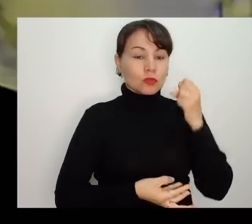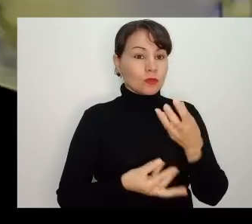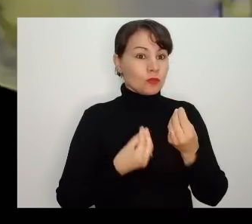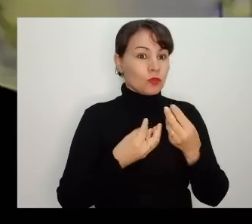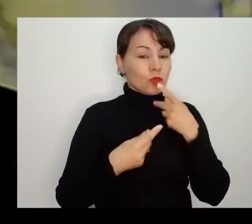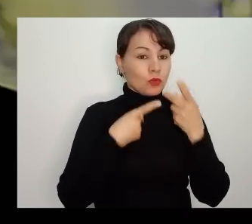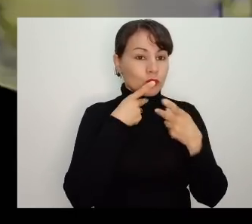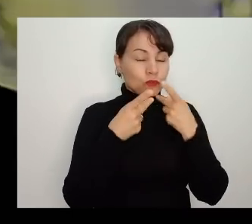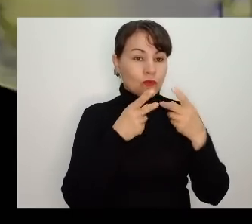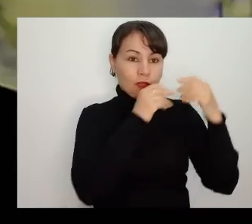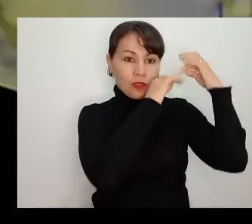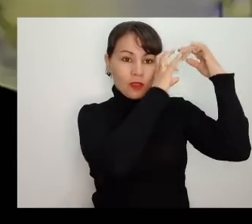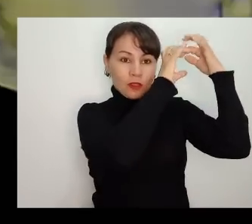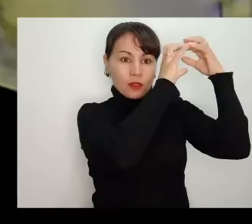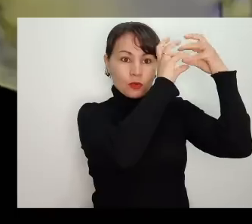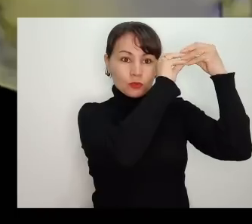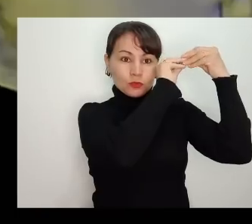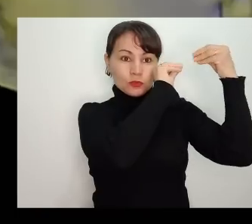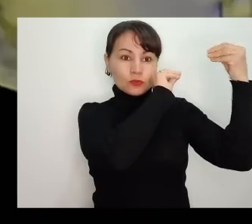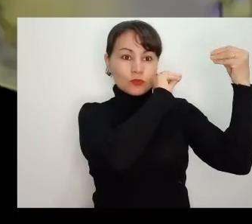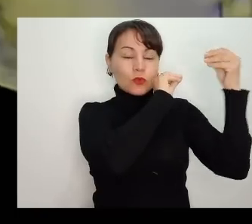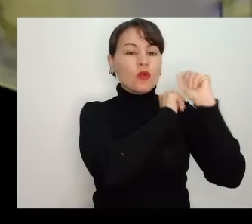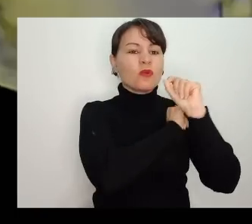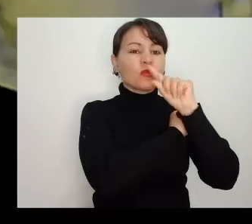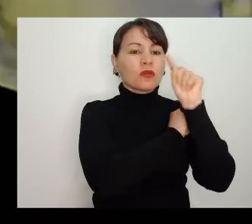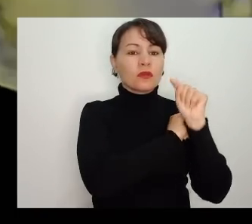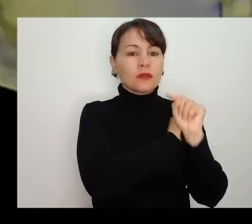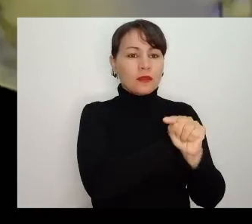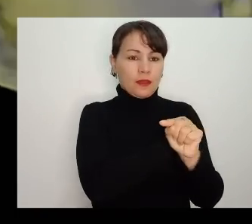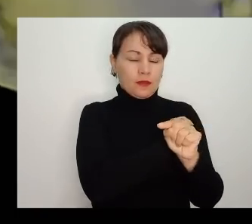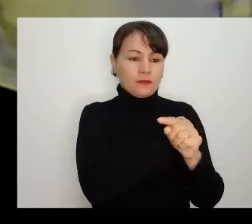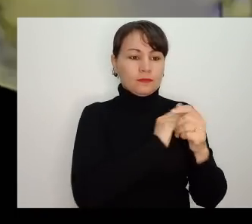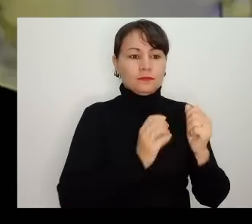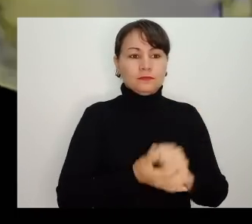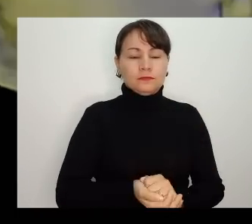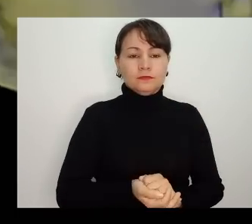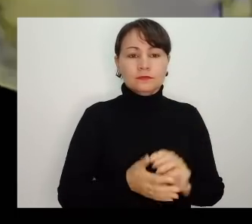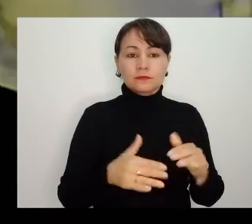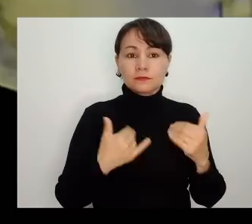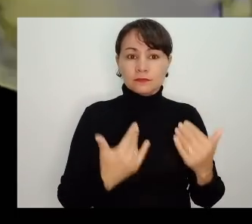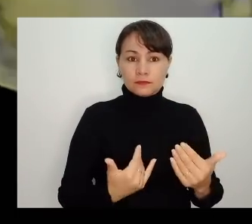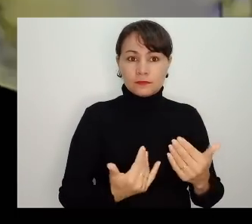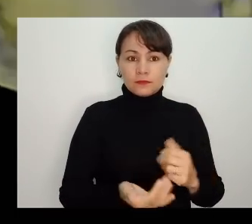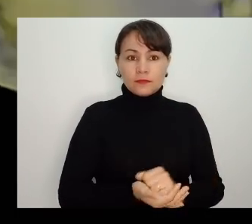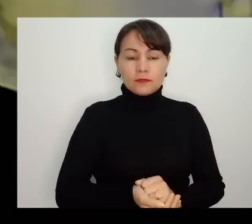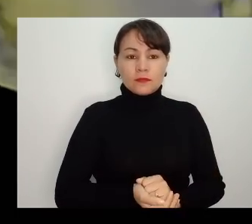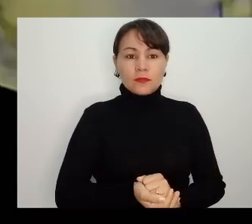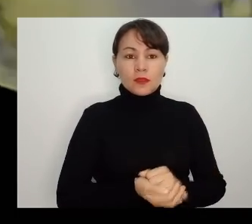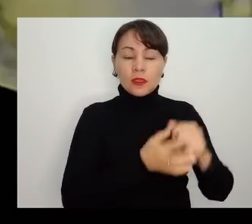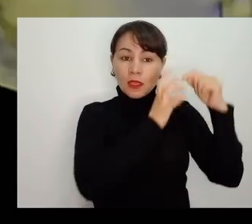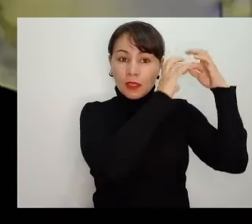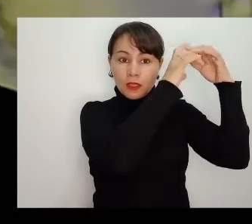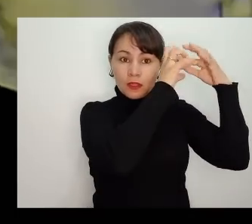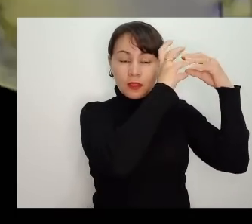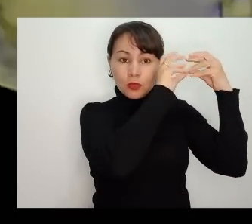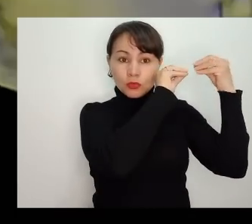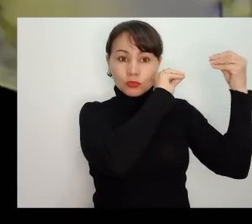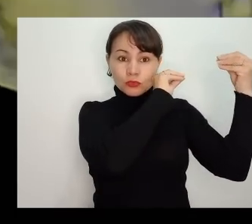gente escuta muito falar em neuroplasticidade, mas o que seria a neuroplasticidade? Então,